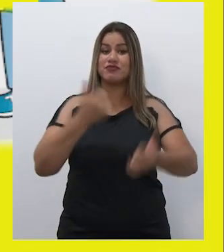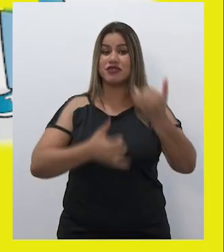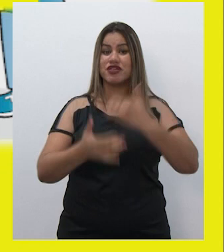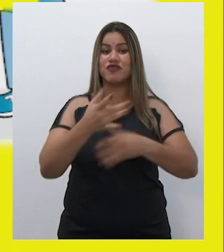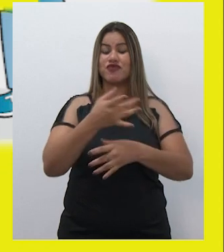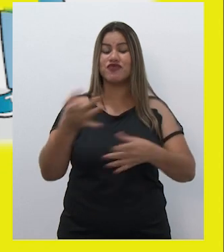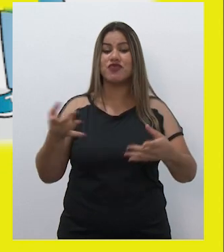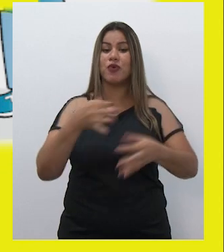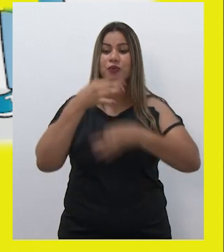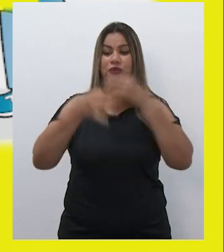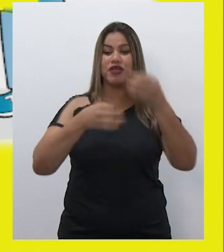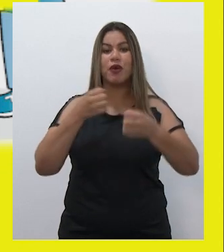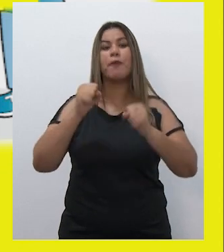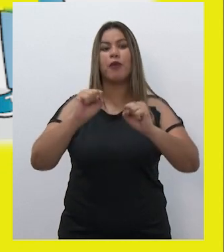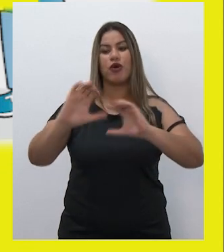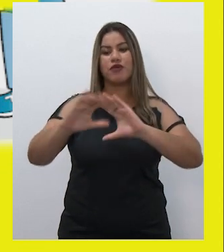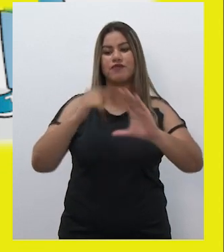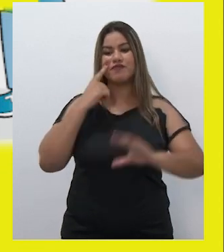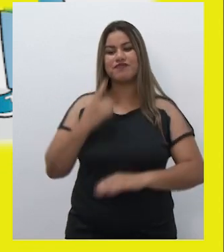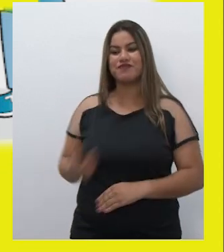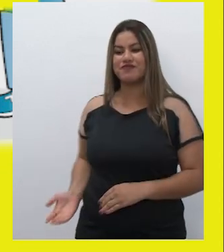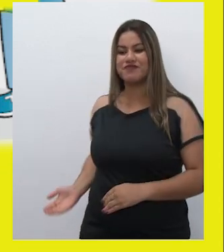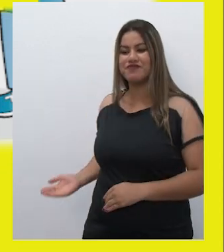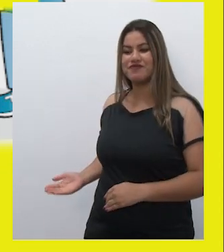vocês acharam, manda e-mail para